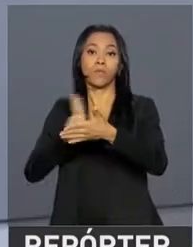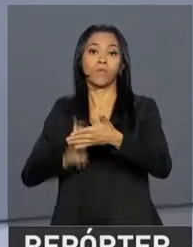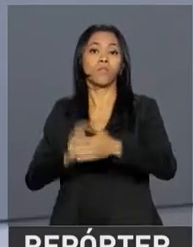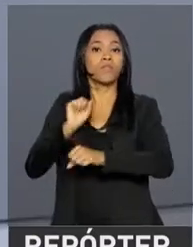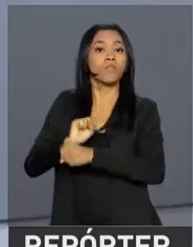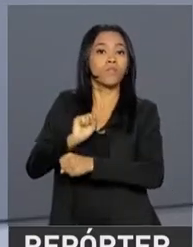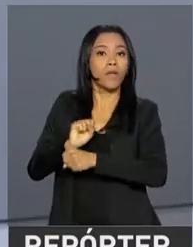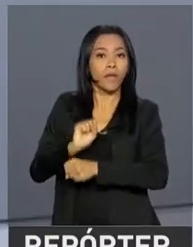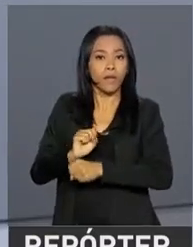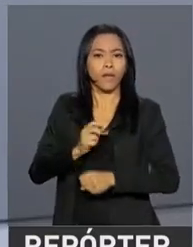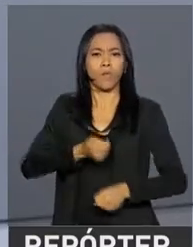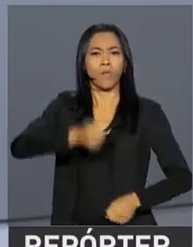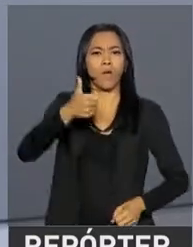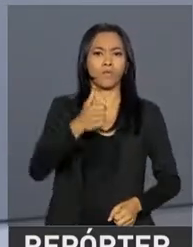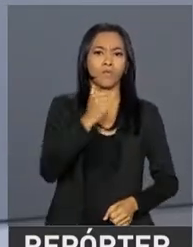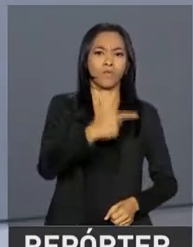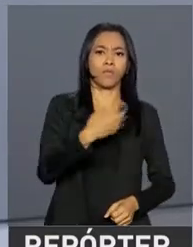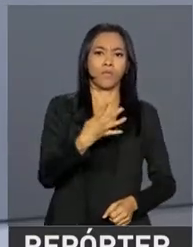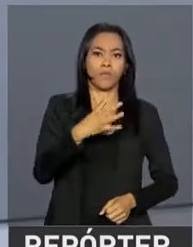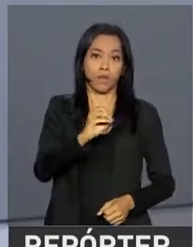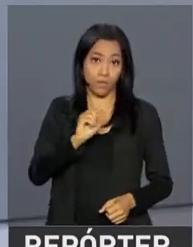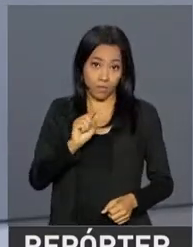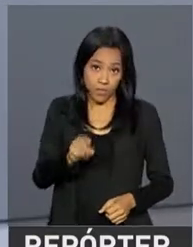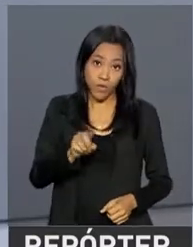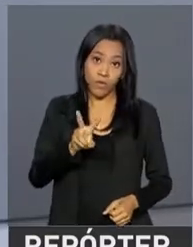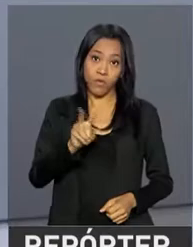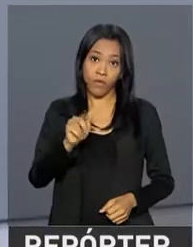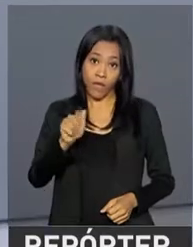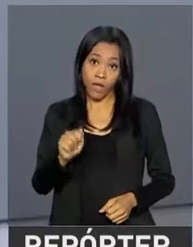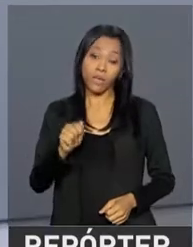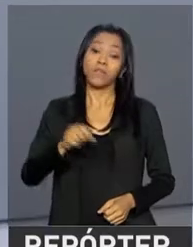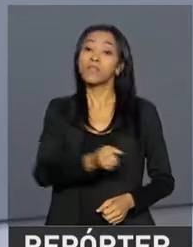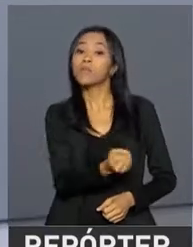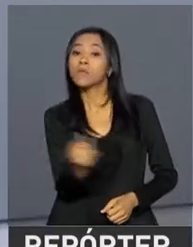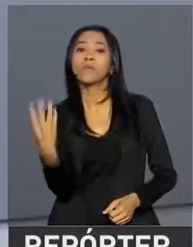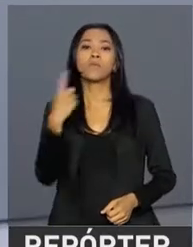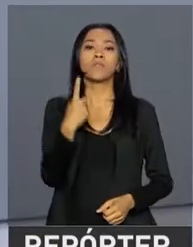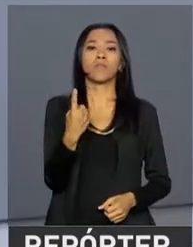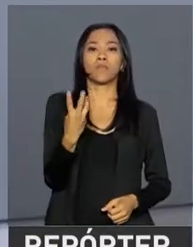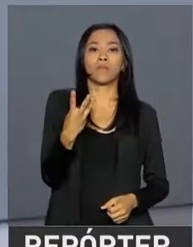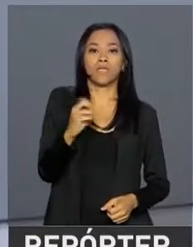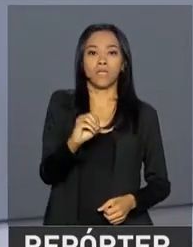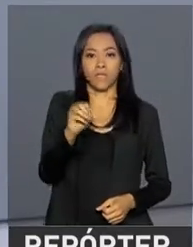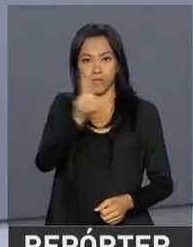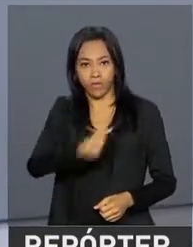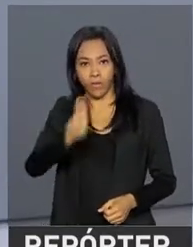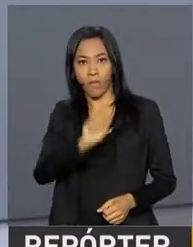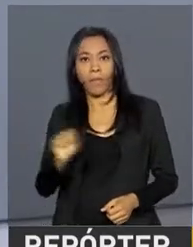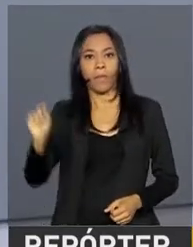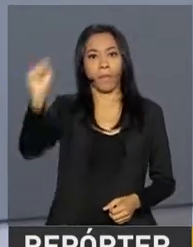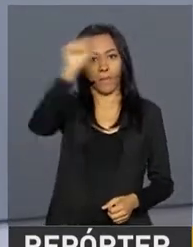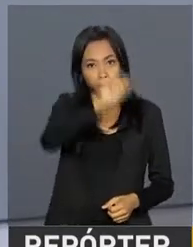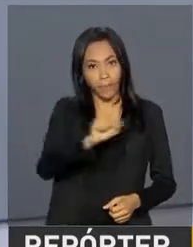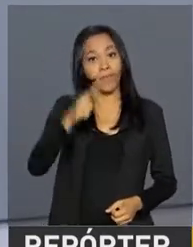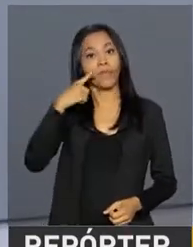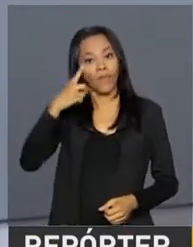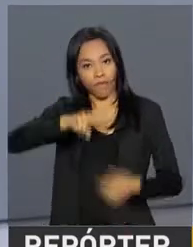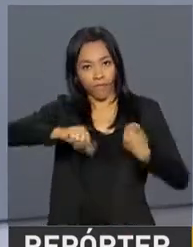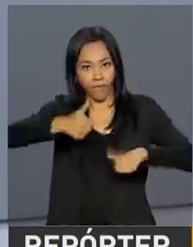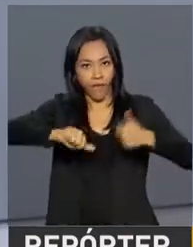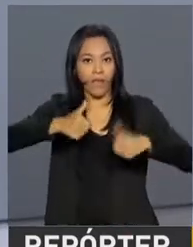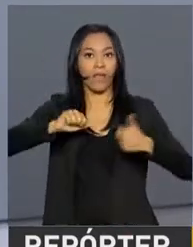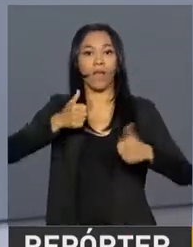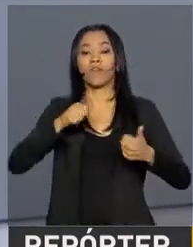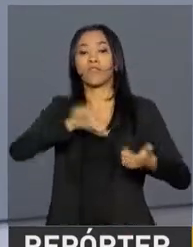quase 240 mil vagas em 130 instituições de ensino superior com base nas notas do enem